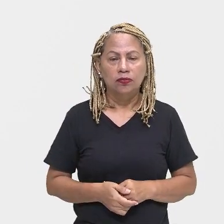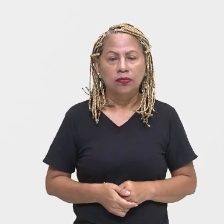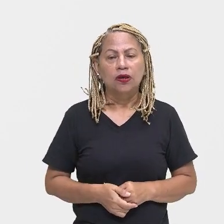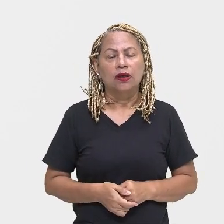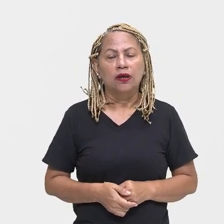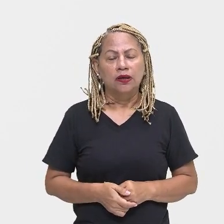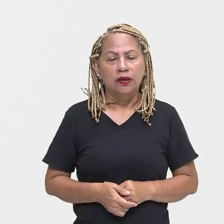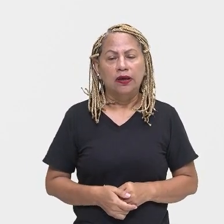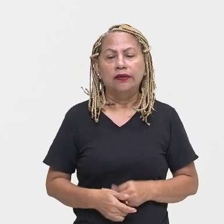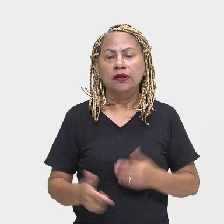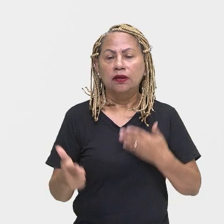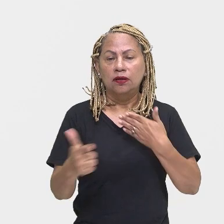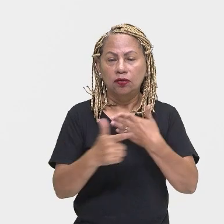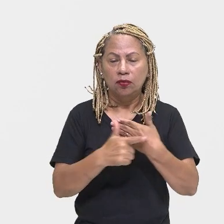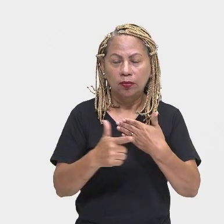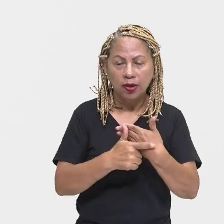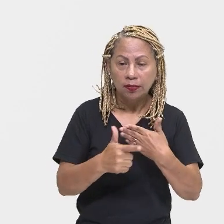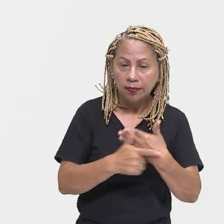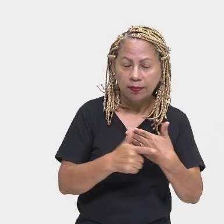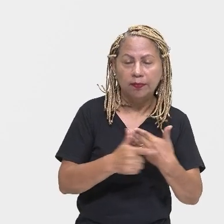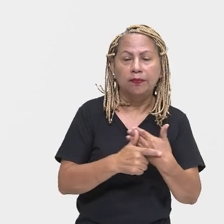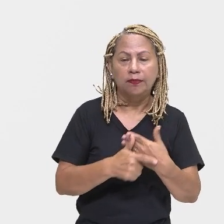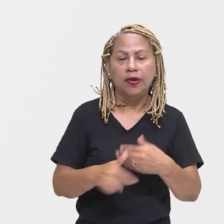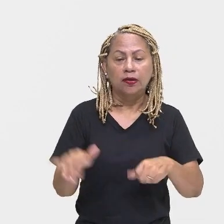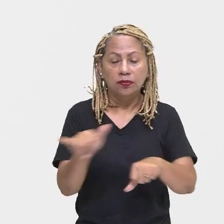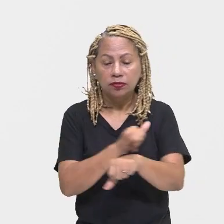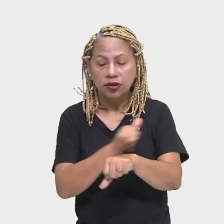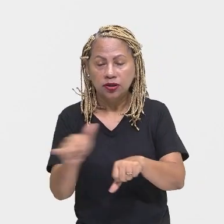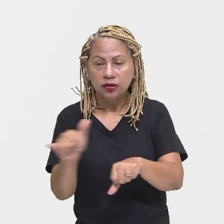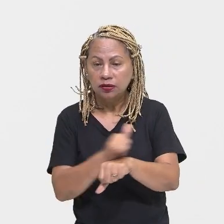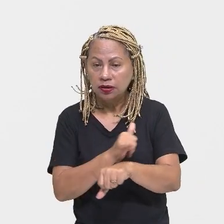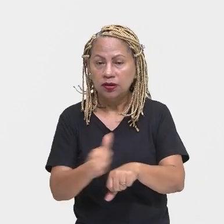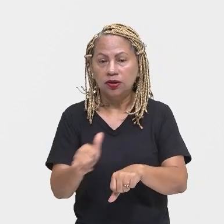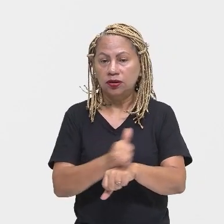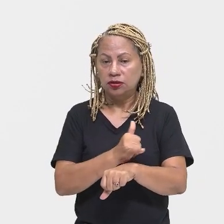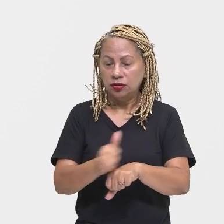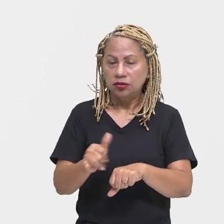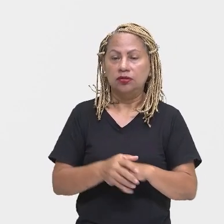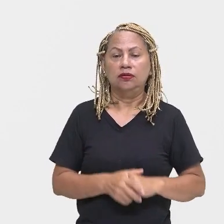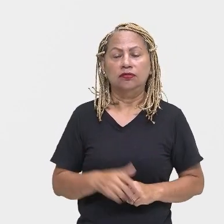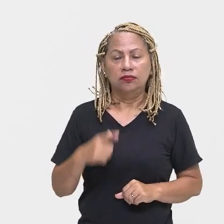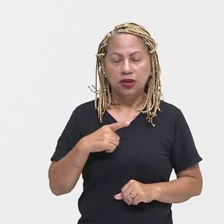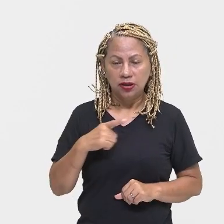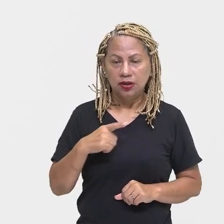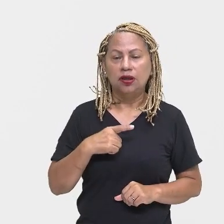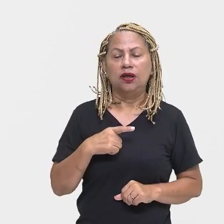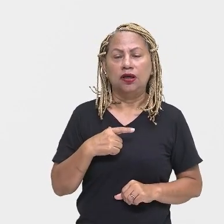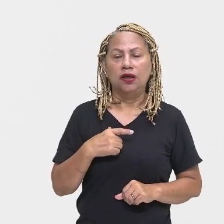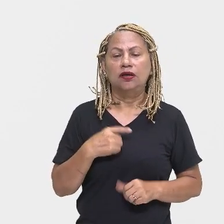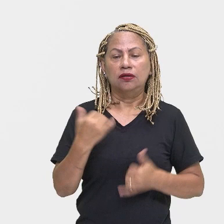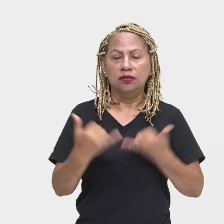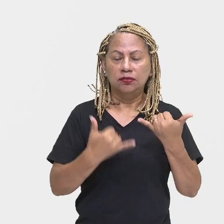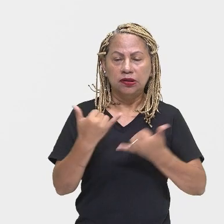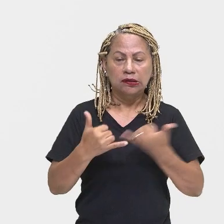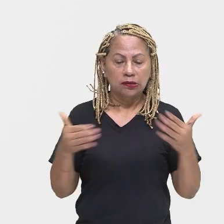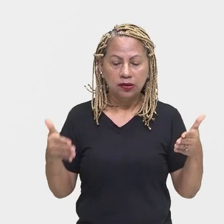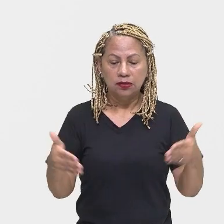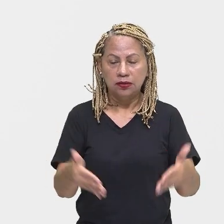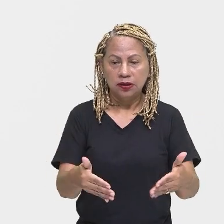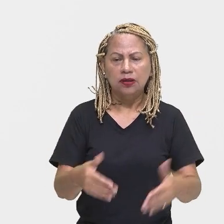papel, tendo uma missão a cumprir. Embora o jogo se baseie em um objetivo específico, há milhares de